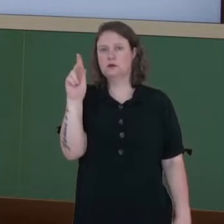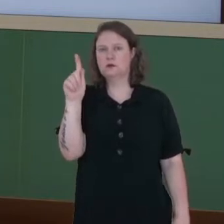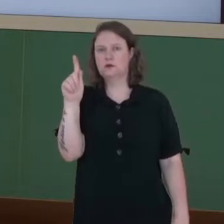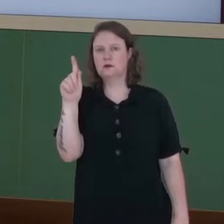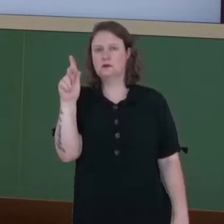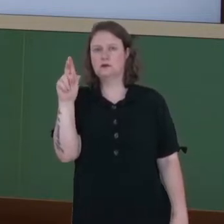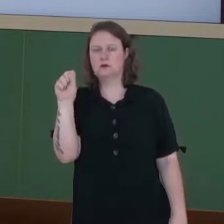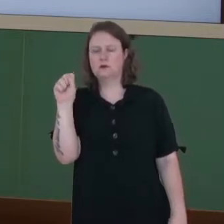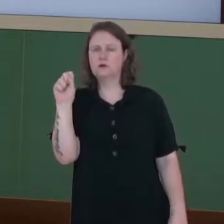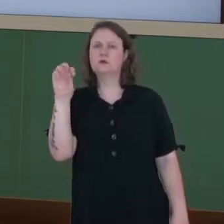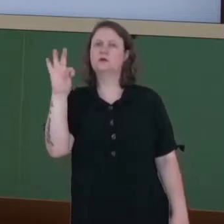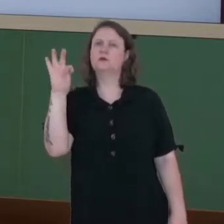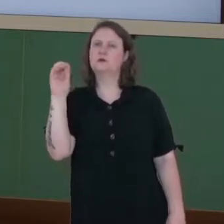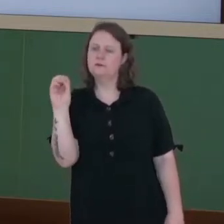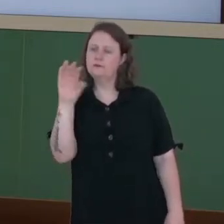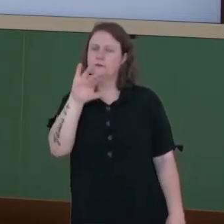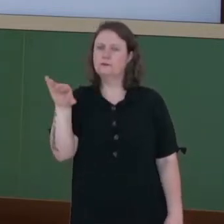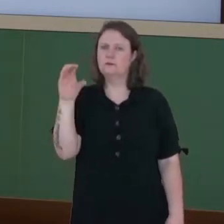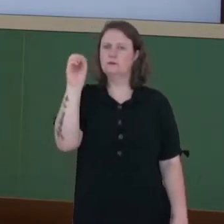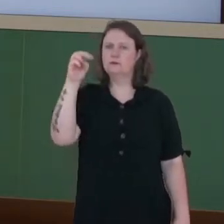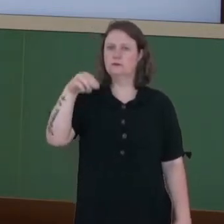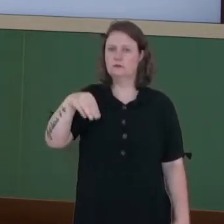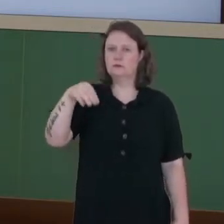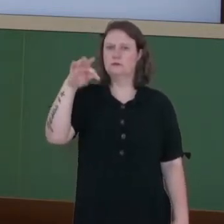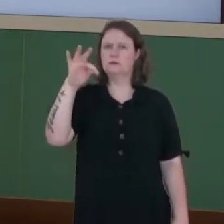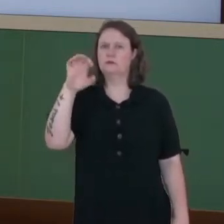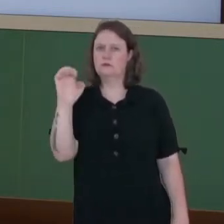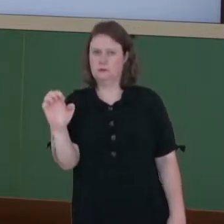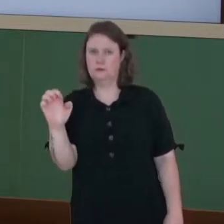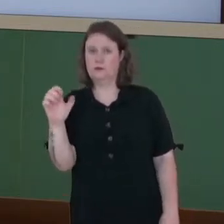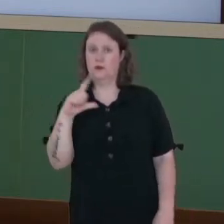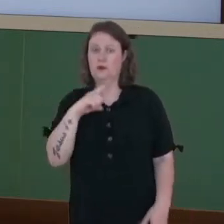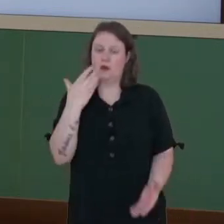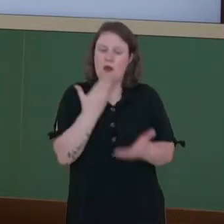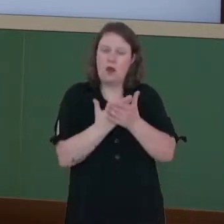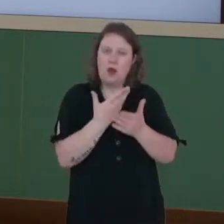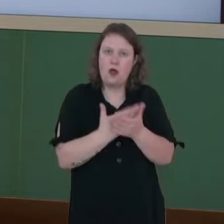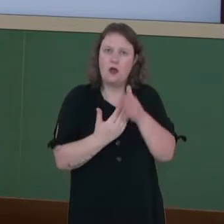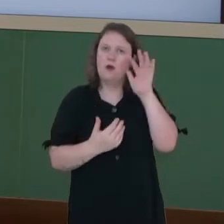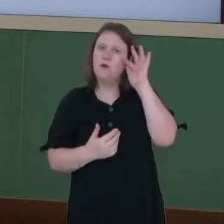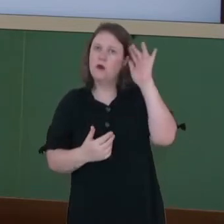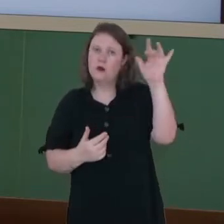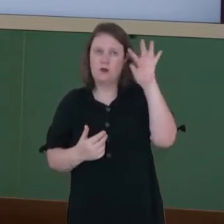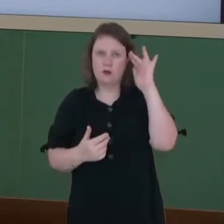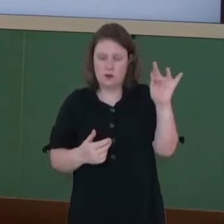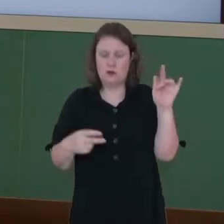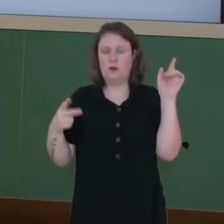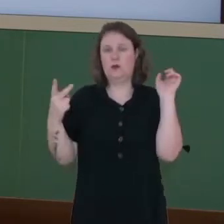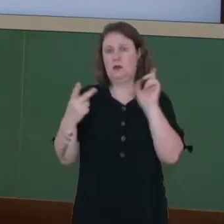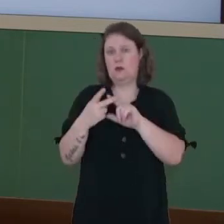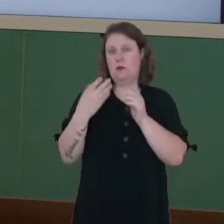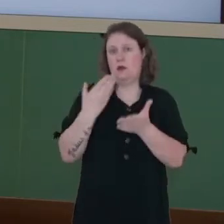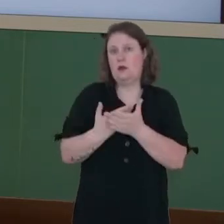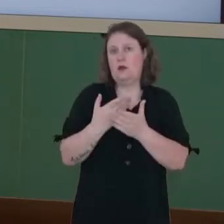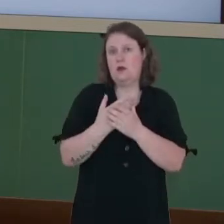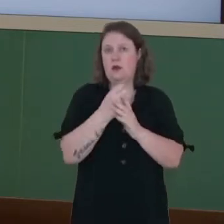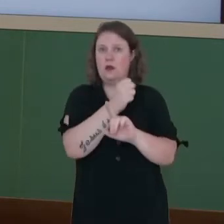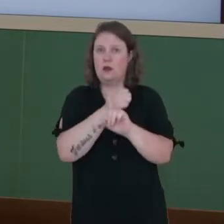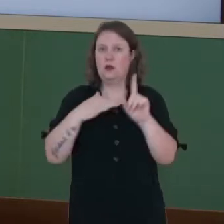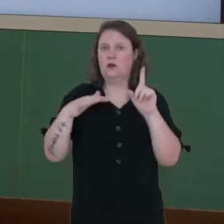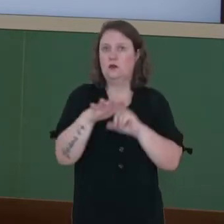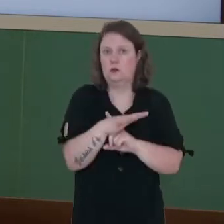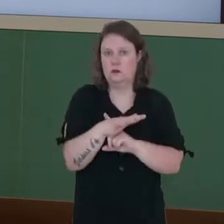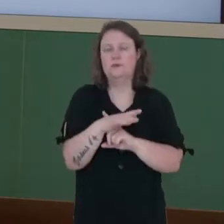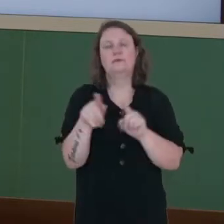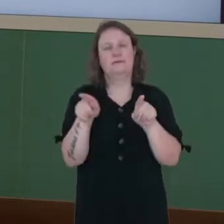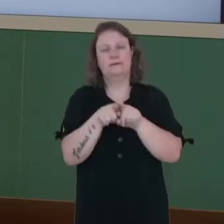Auguste Comte, estudou sobre ele nas aulas de filosofia e nas aulas de sociologia, o Auguste